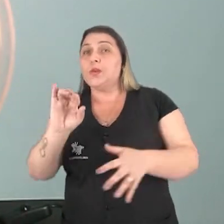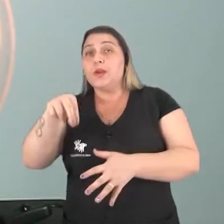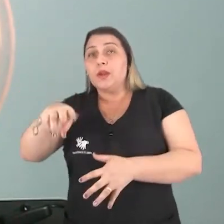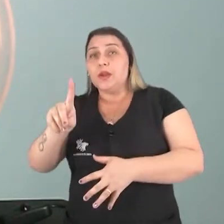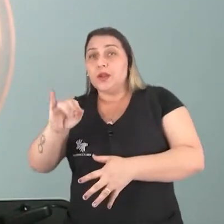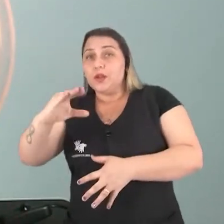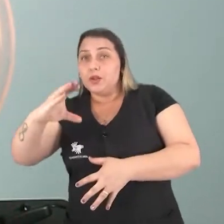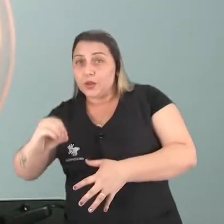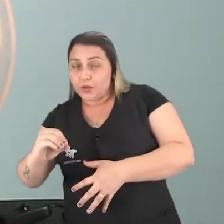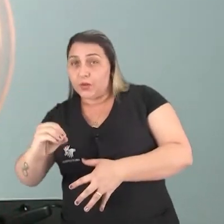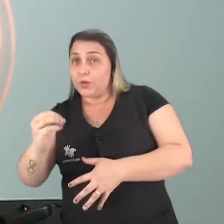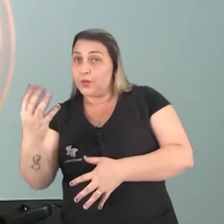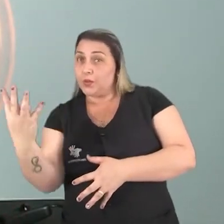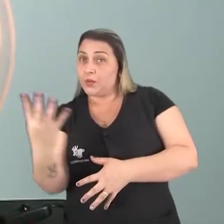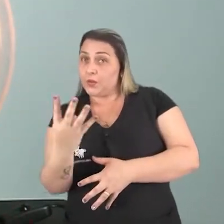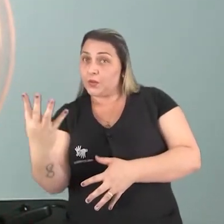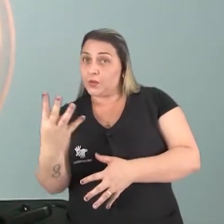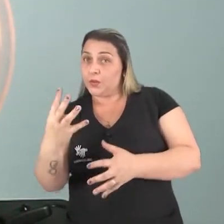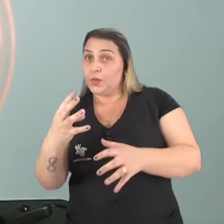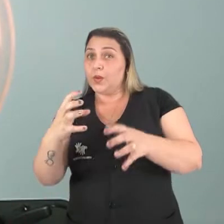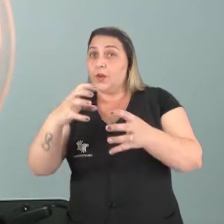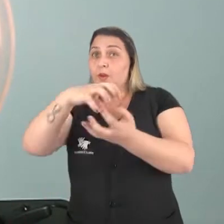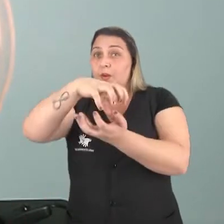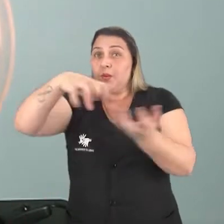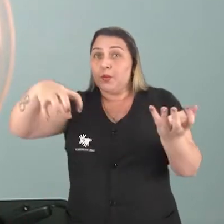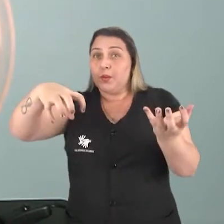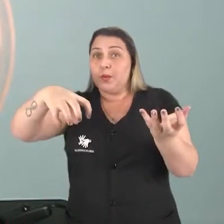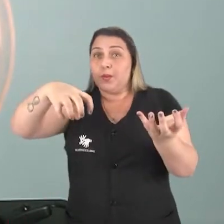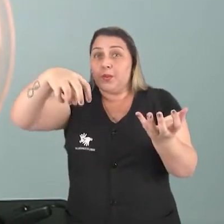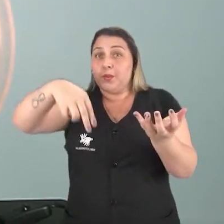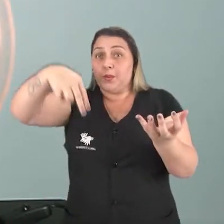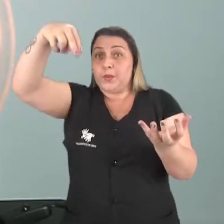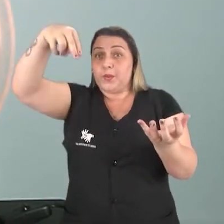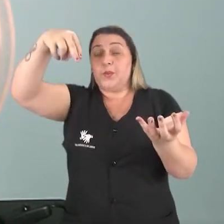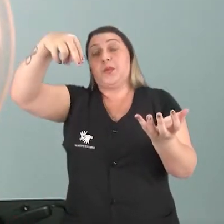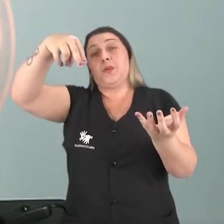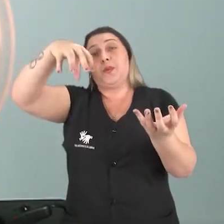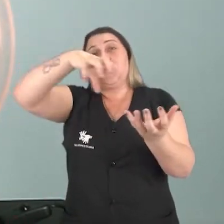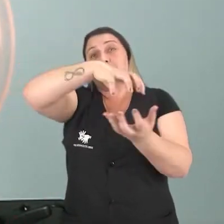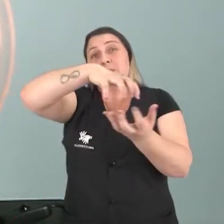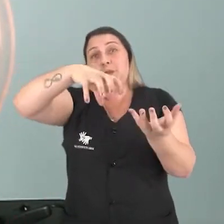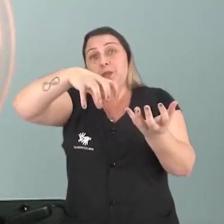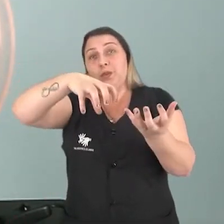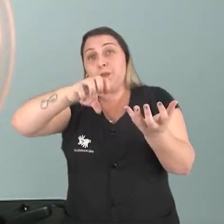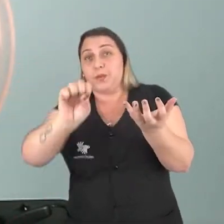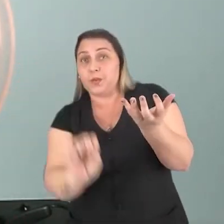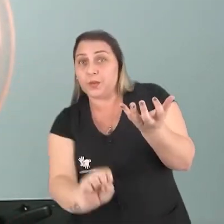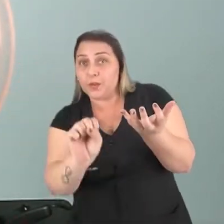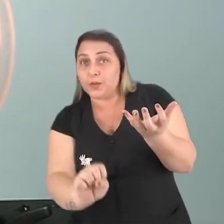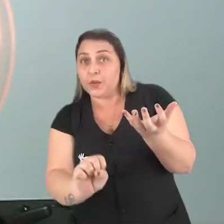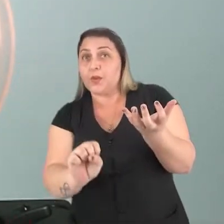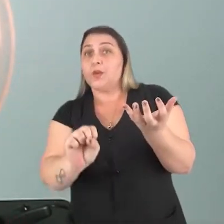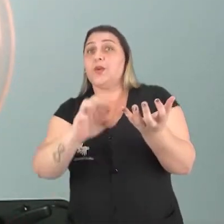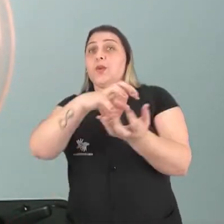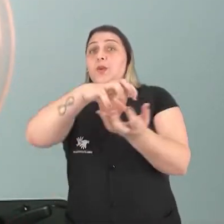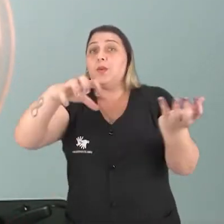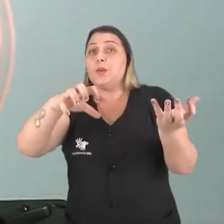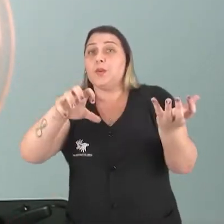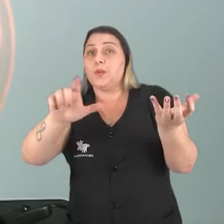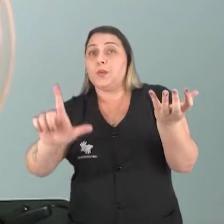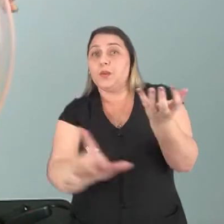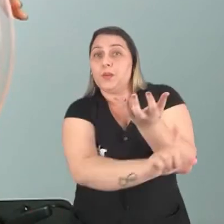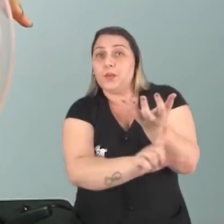E ela abrange os 4 hemisférios, norte, sul, leste e oeste. Então, se